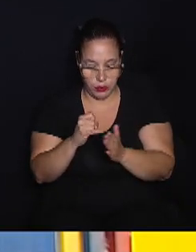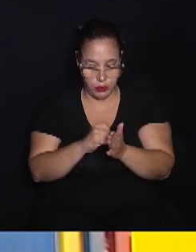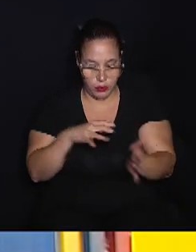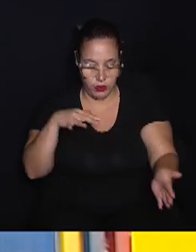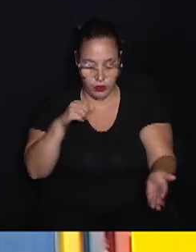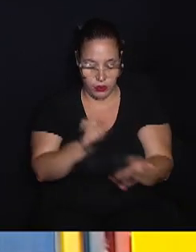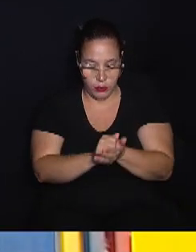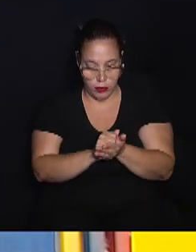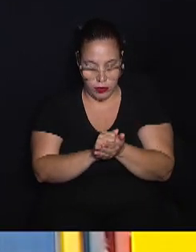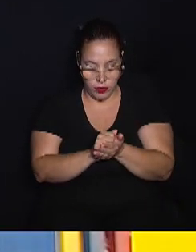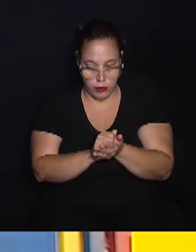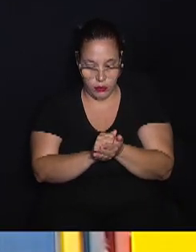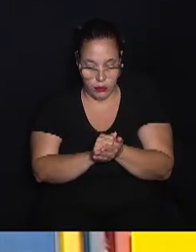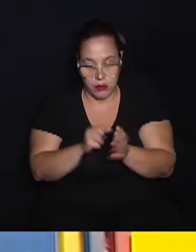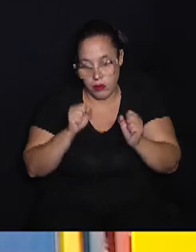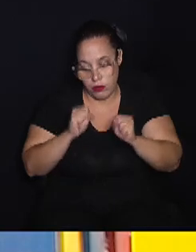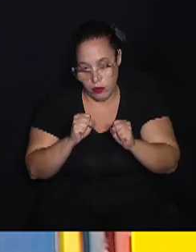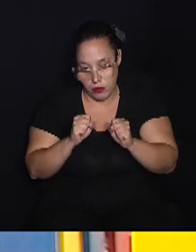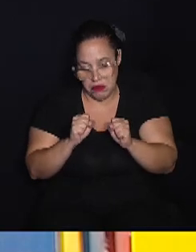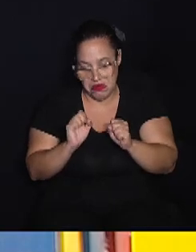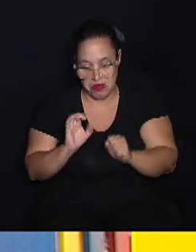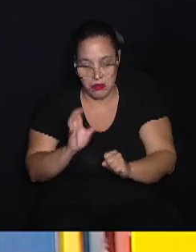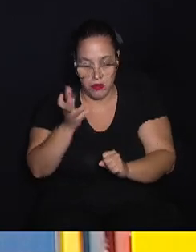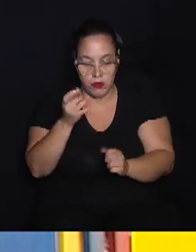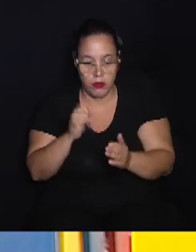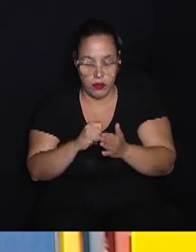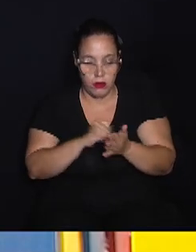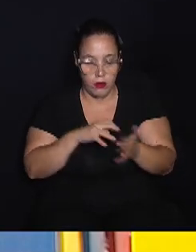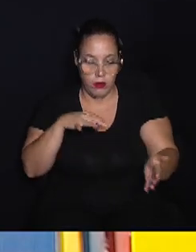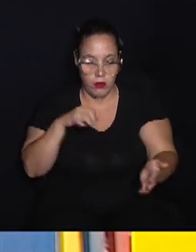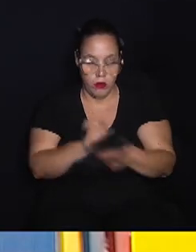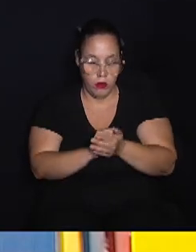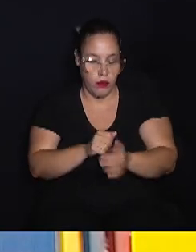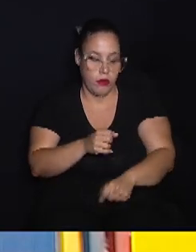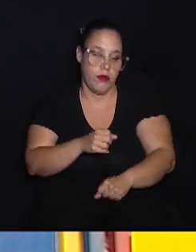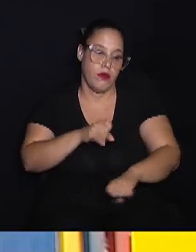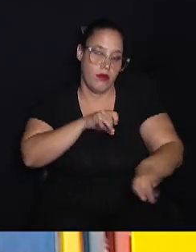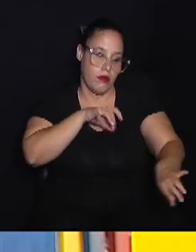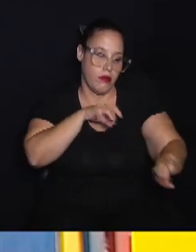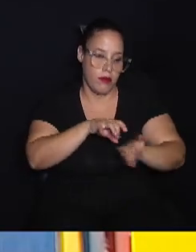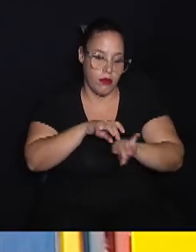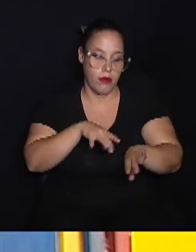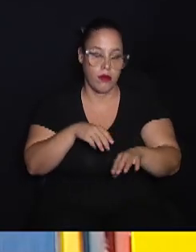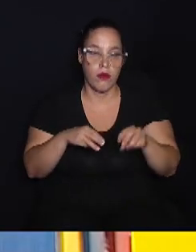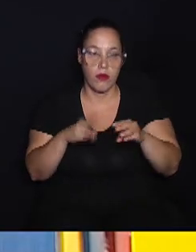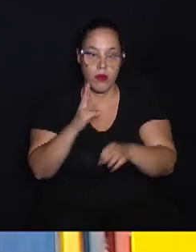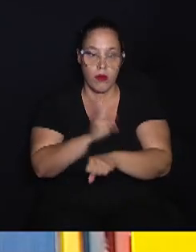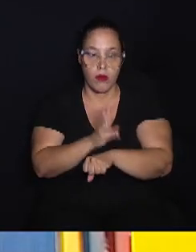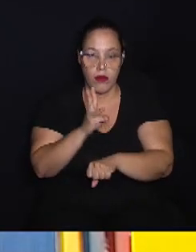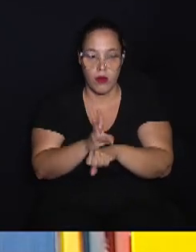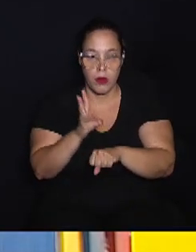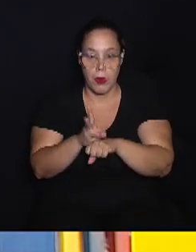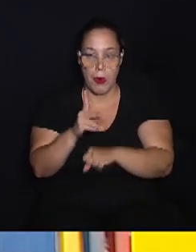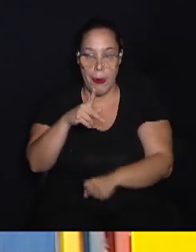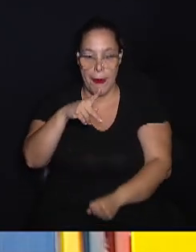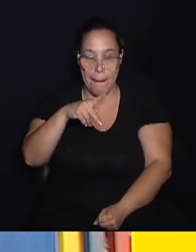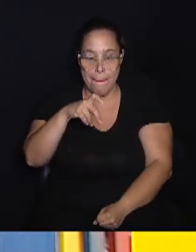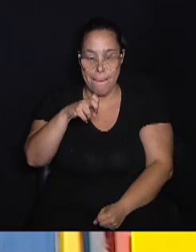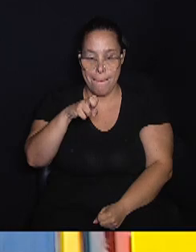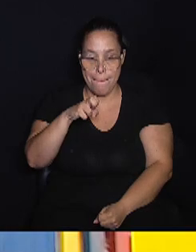momento além disso é possível realizar também o cadastro de forma online através do endereço eletrônico pré-cadastro